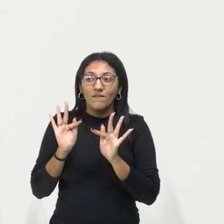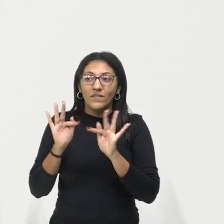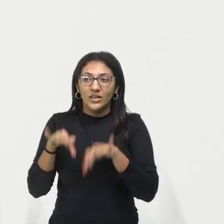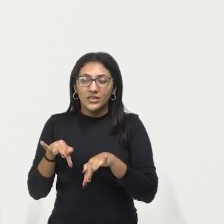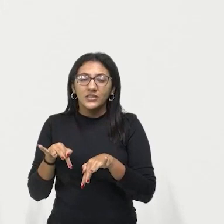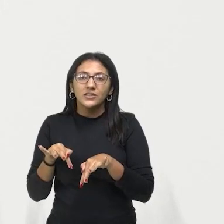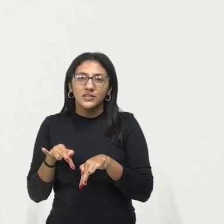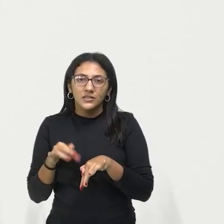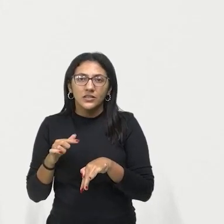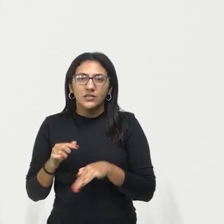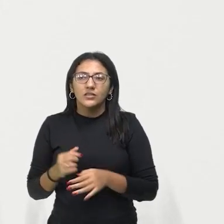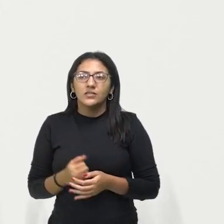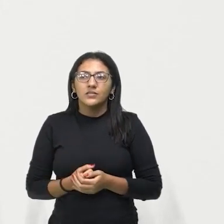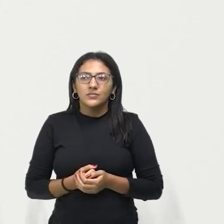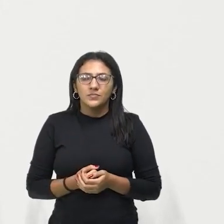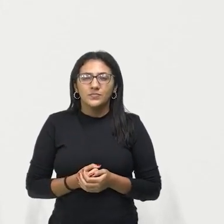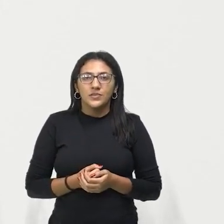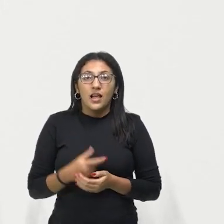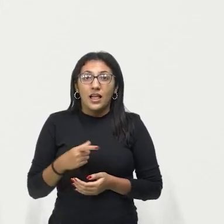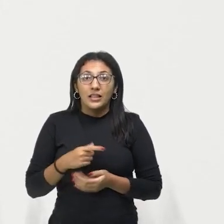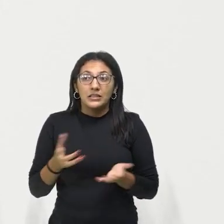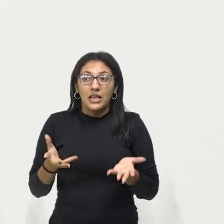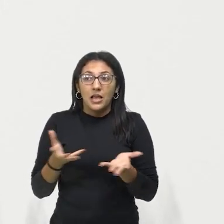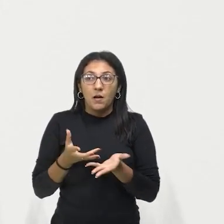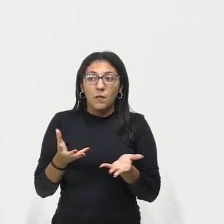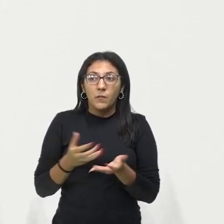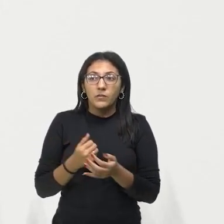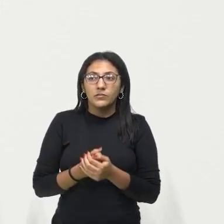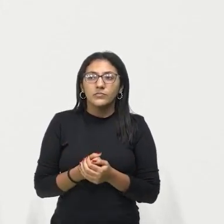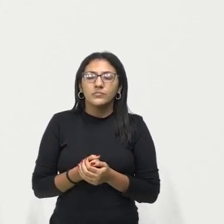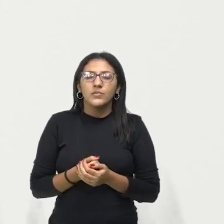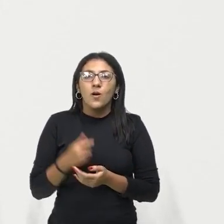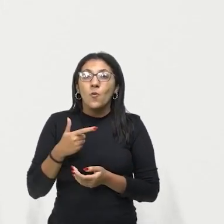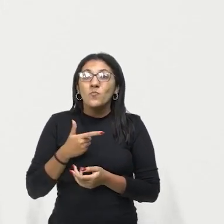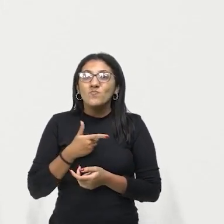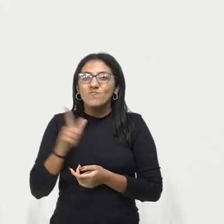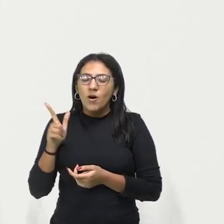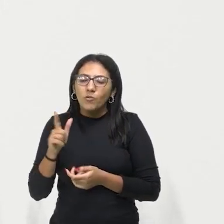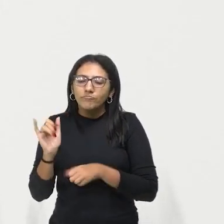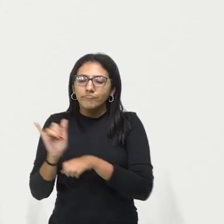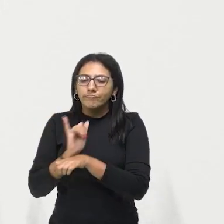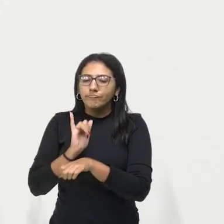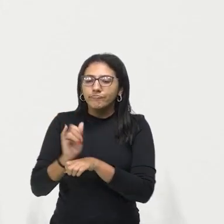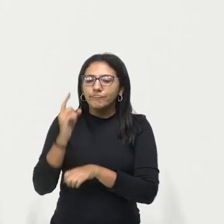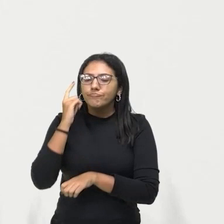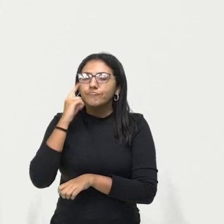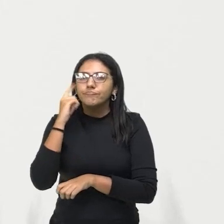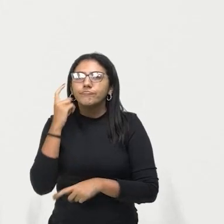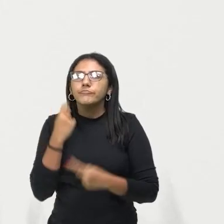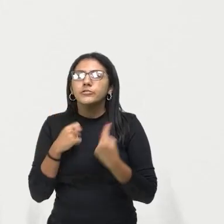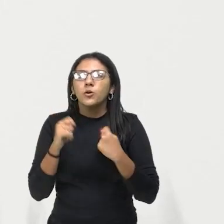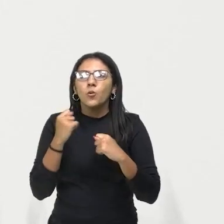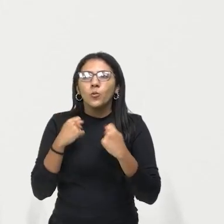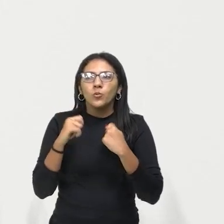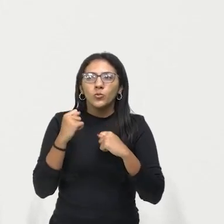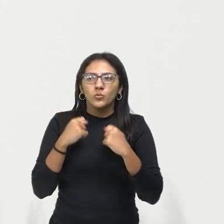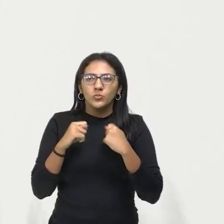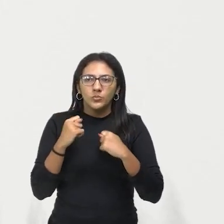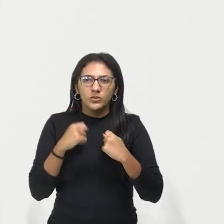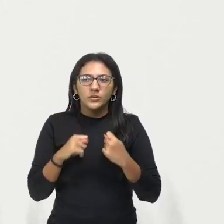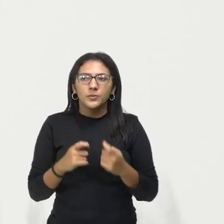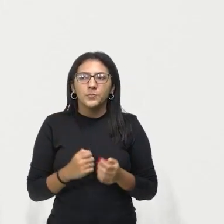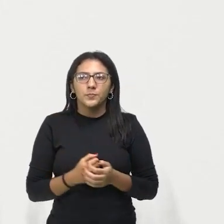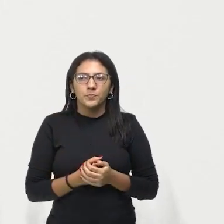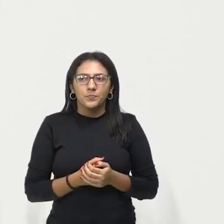Com o fim do governo militar, nós temos agora uma outra forma de pensar a